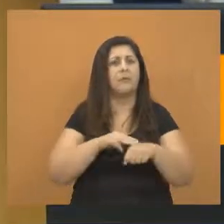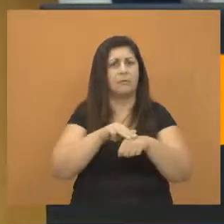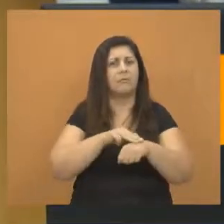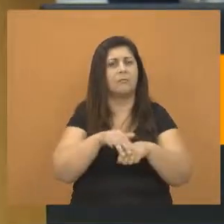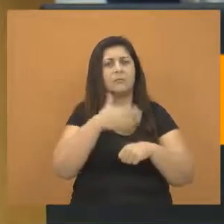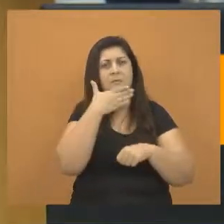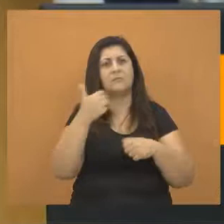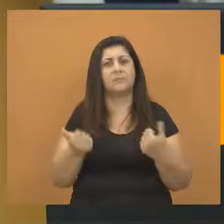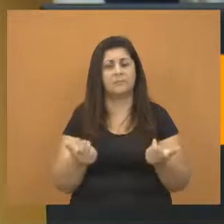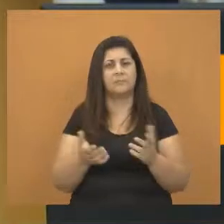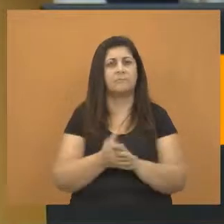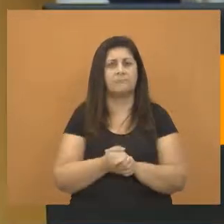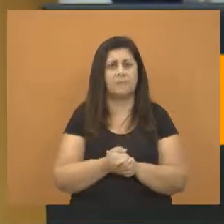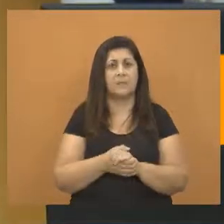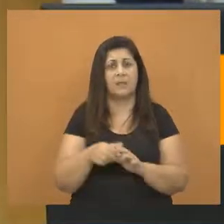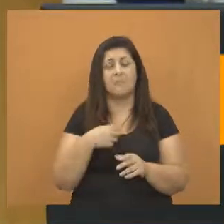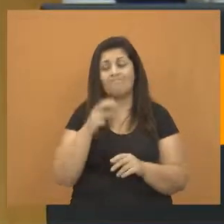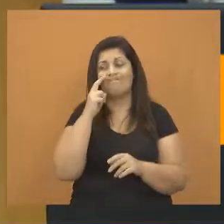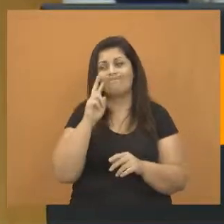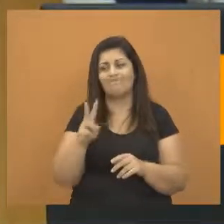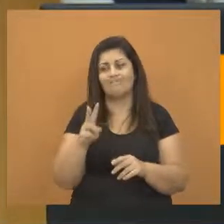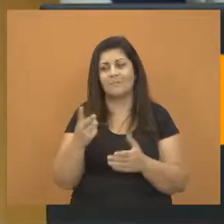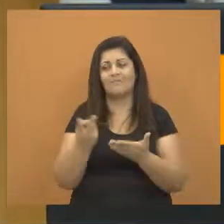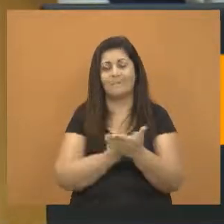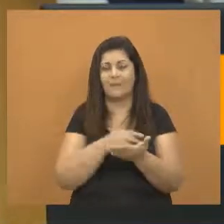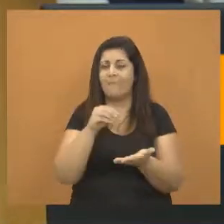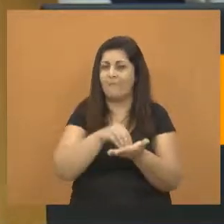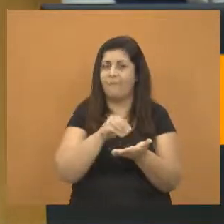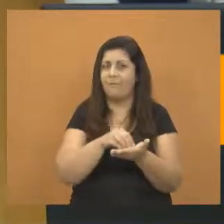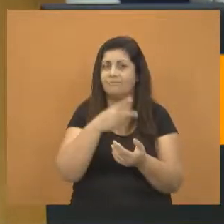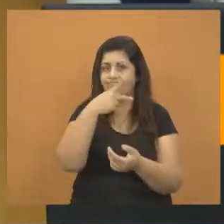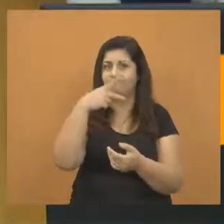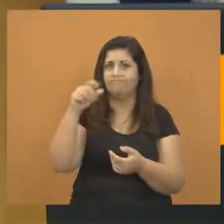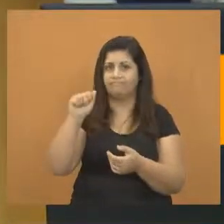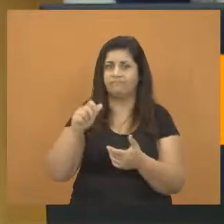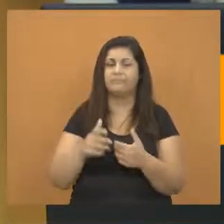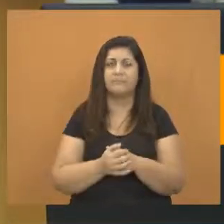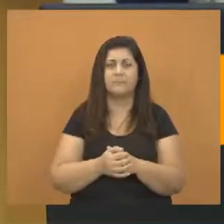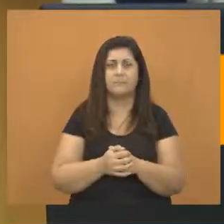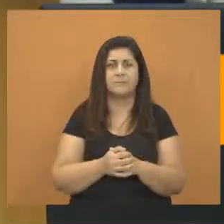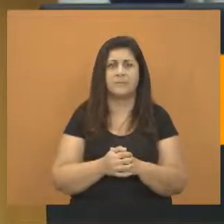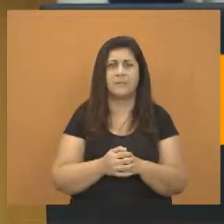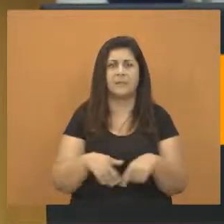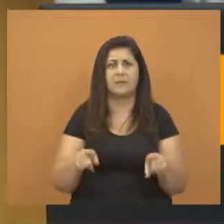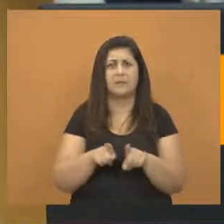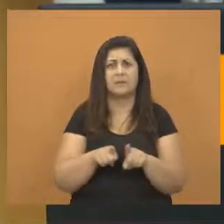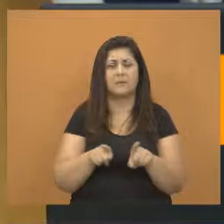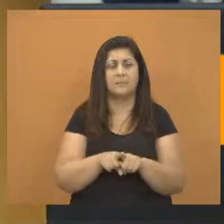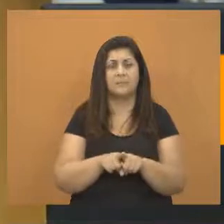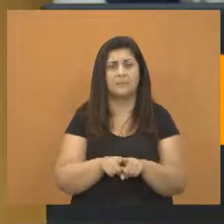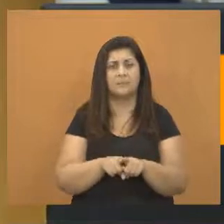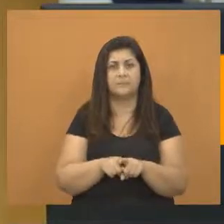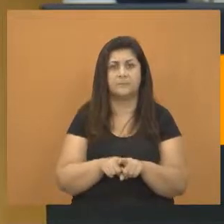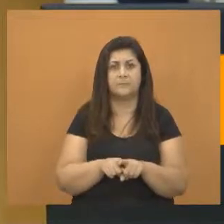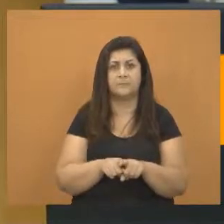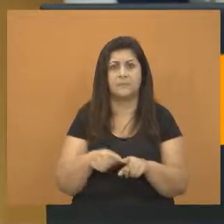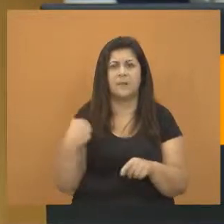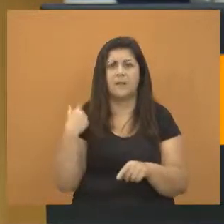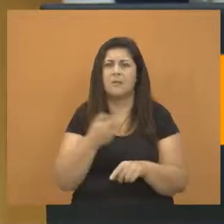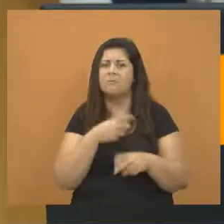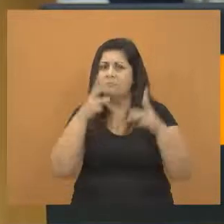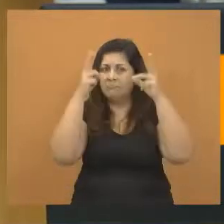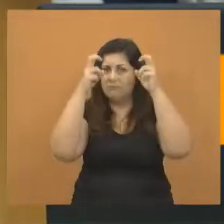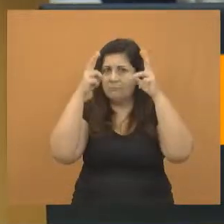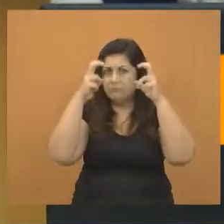isso, e é uma falha que eu vejo no PPA de hoje. E também a gente vê também a questão